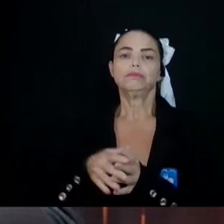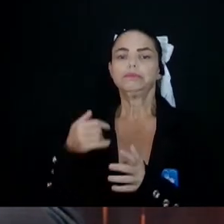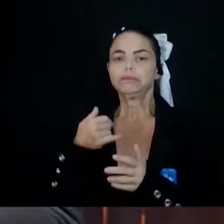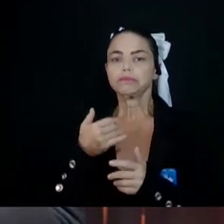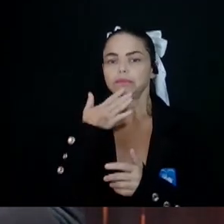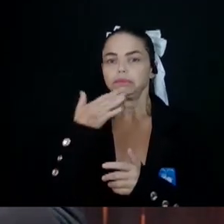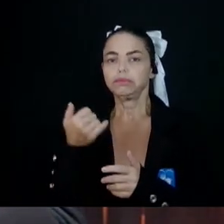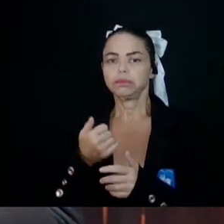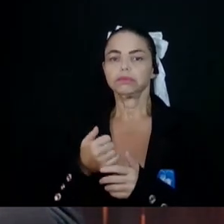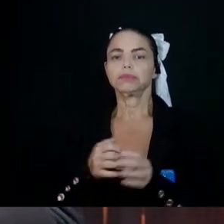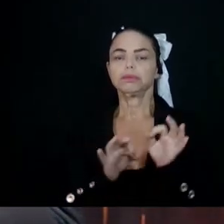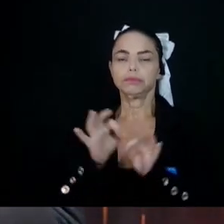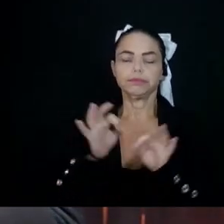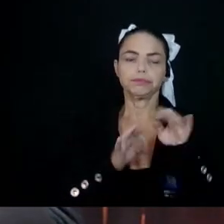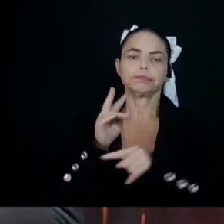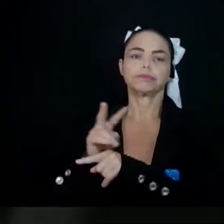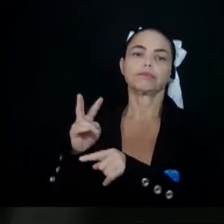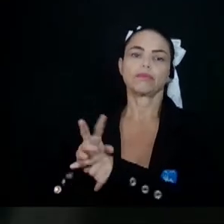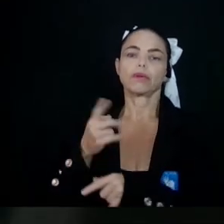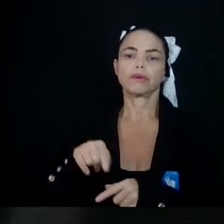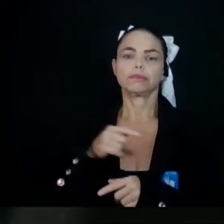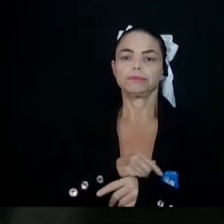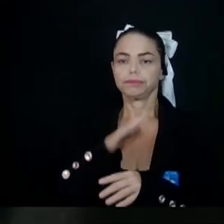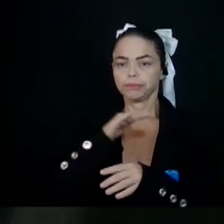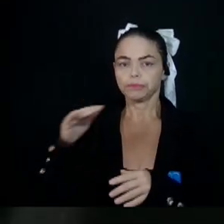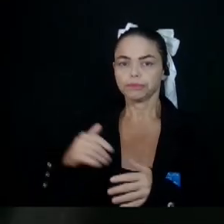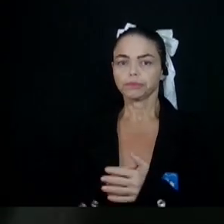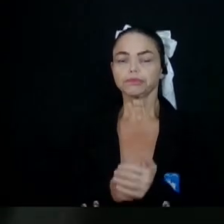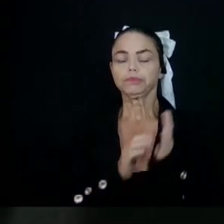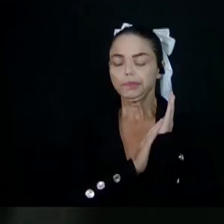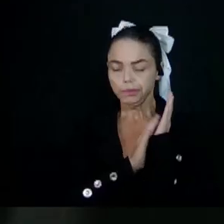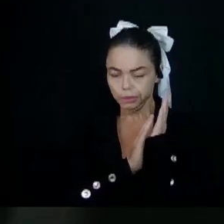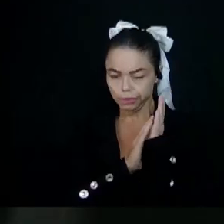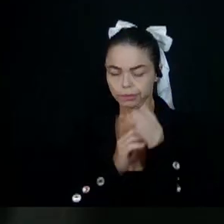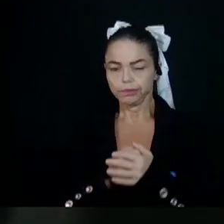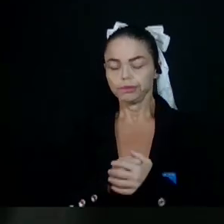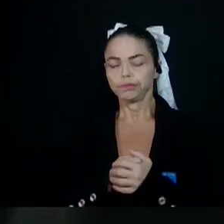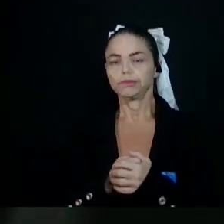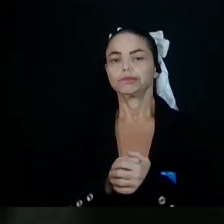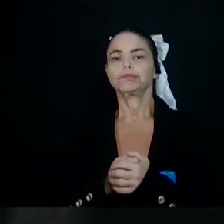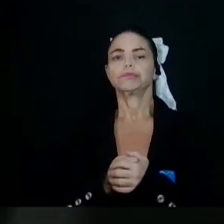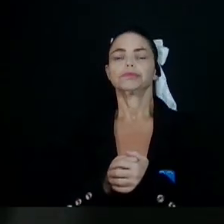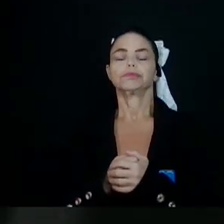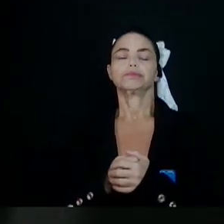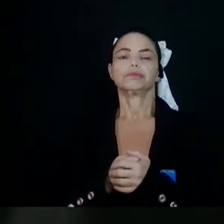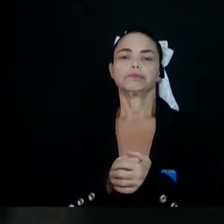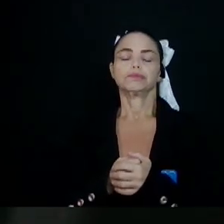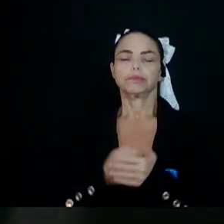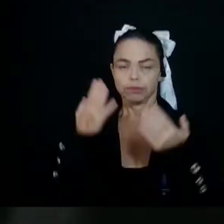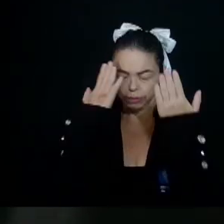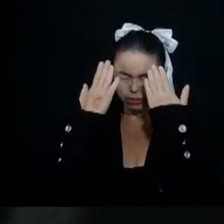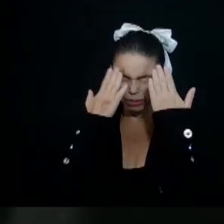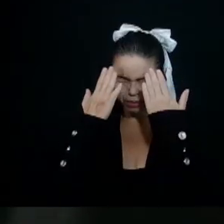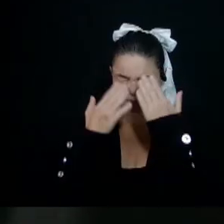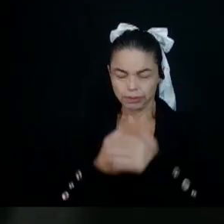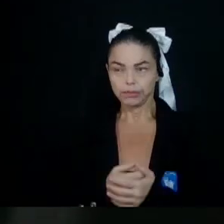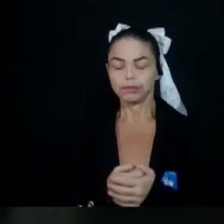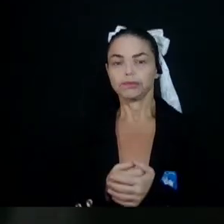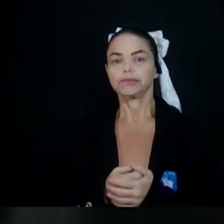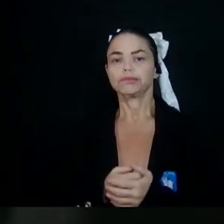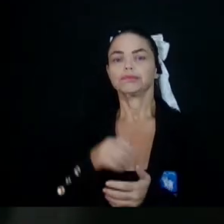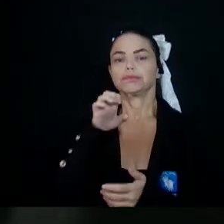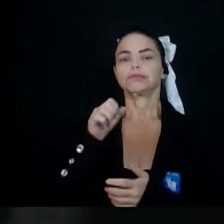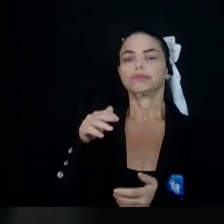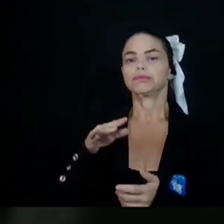um aparato para a proteção das nossas crianças. Muito bom. Agora vamos para a parte psicológica do assunto. Emily,